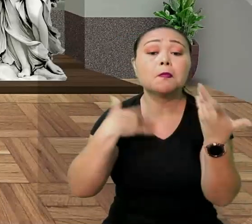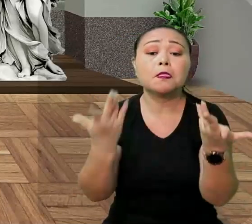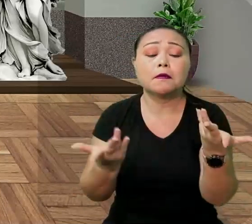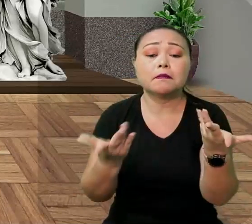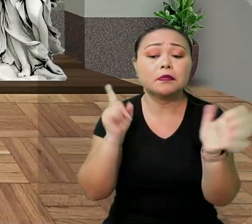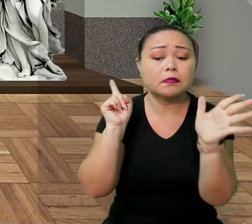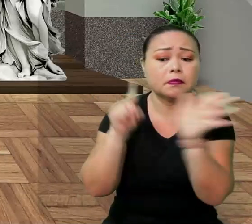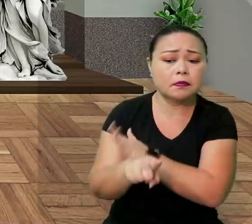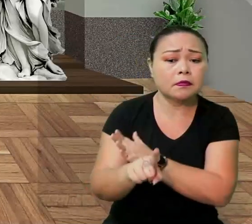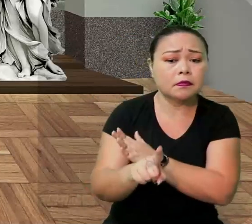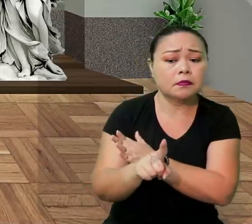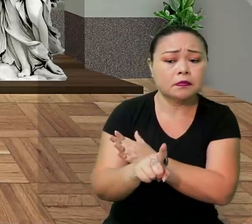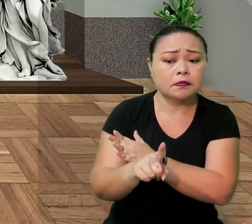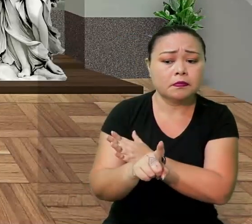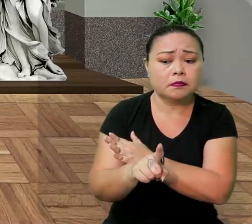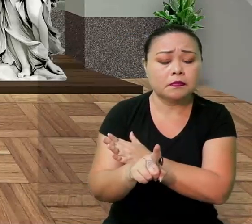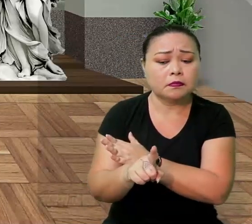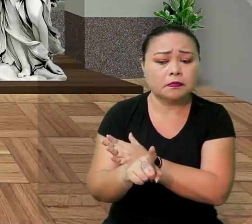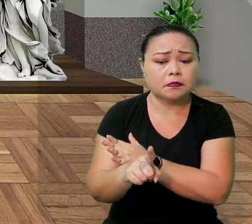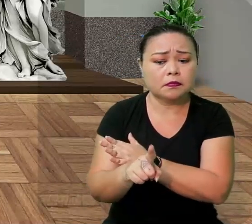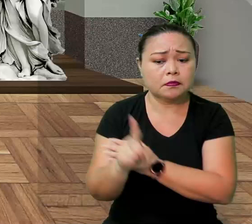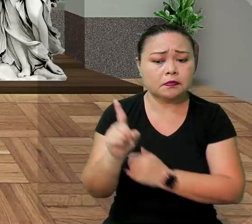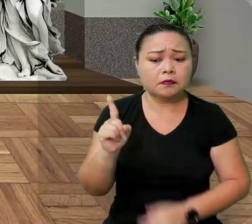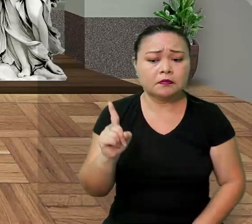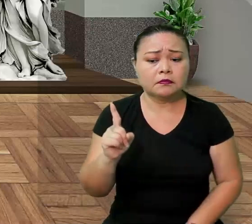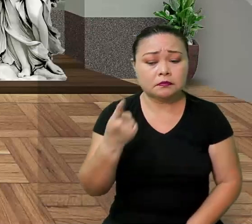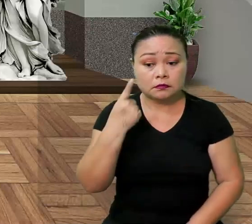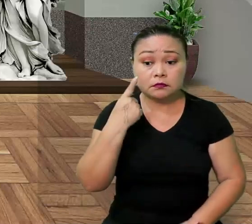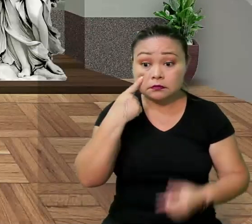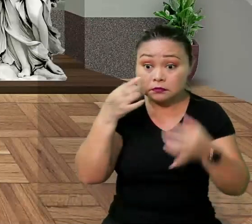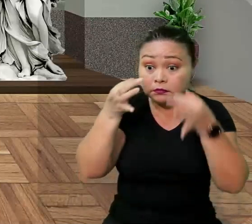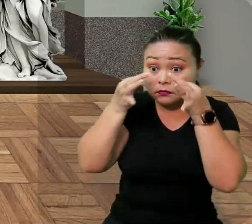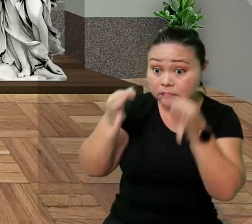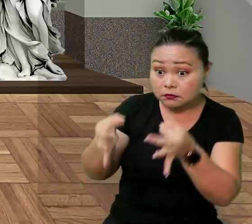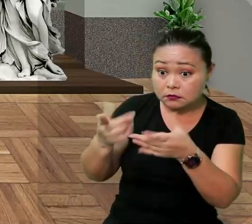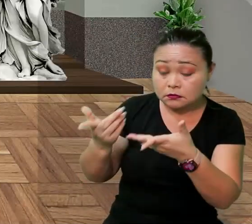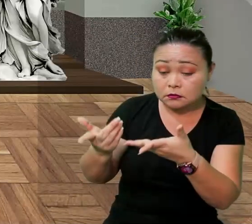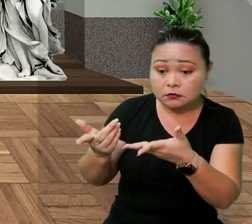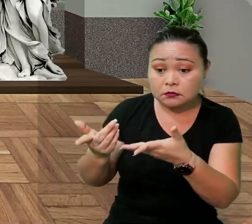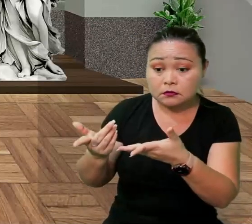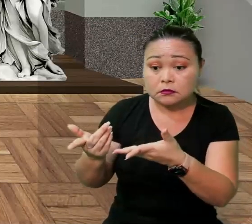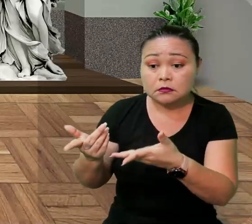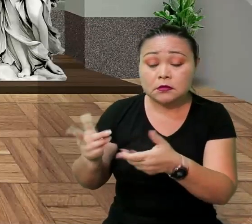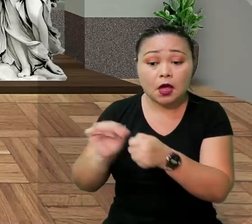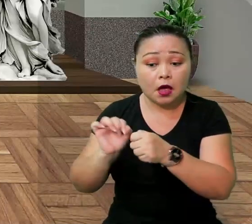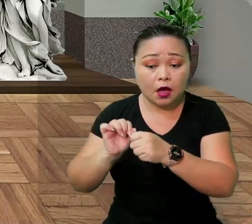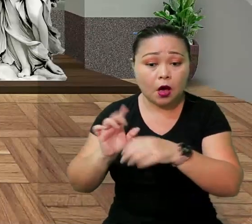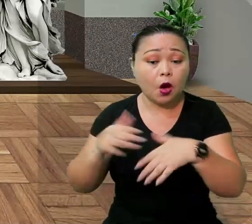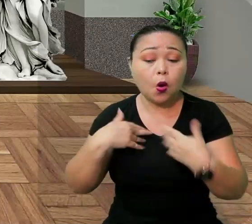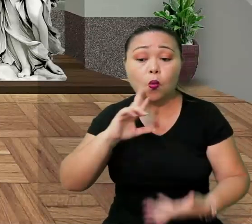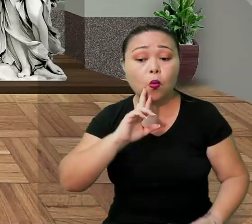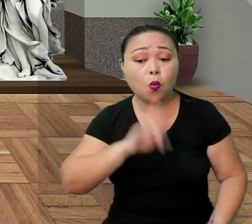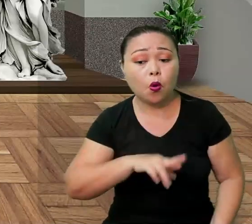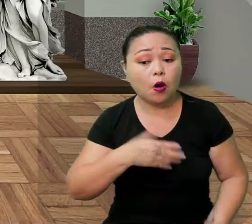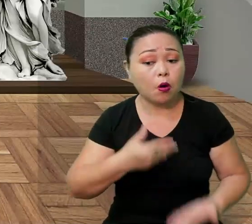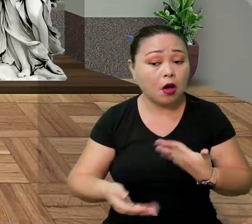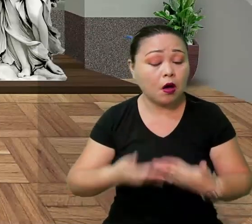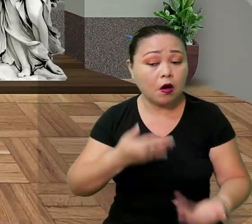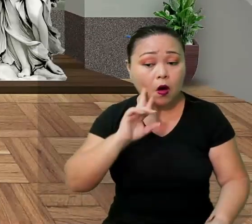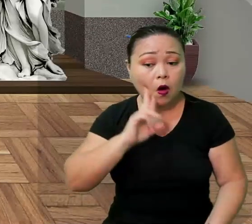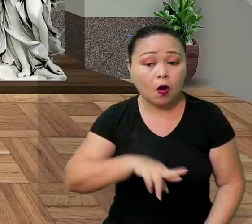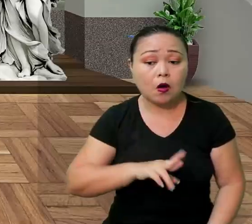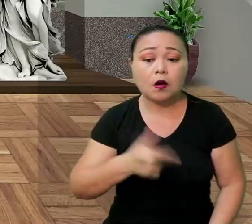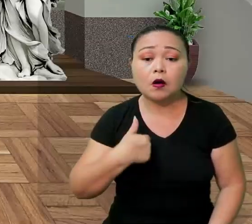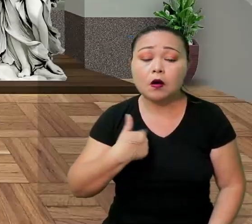pergunta, eu creio que ela te chamou a atenção. Não é qualquer uma resposta.